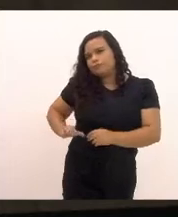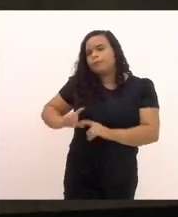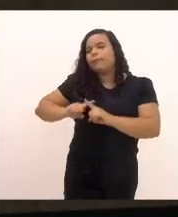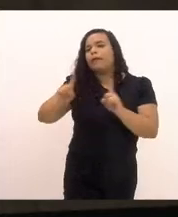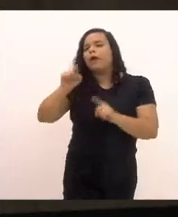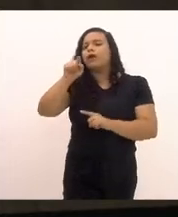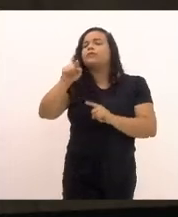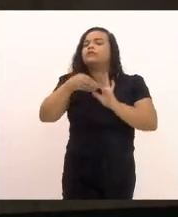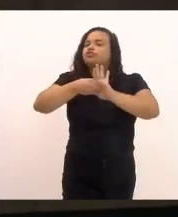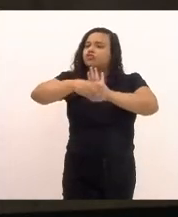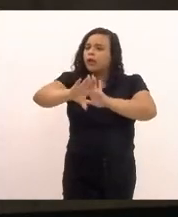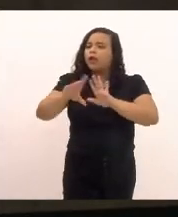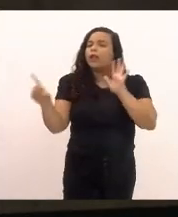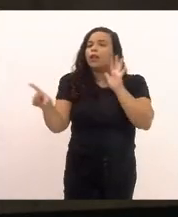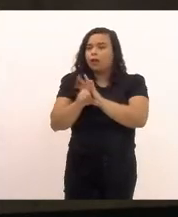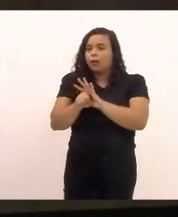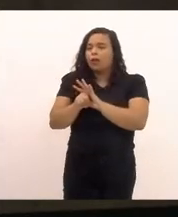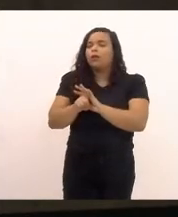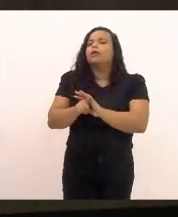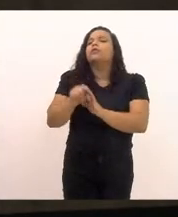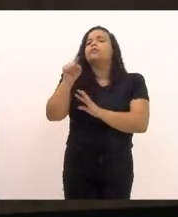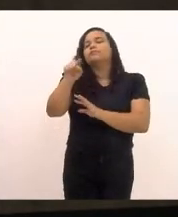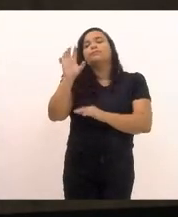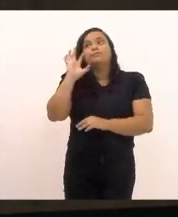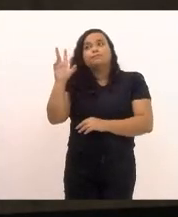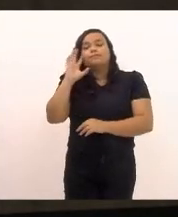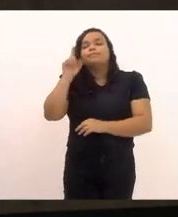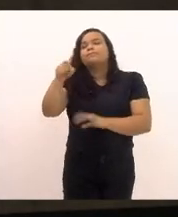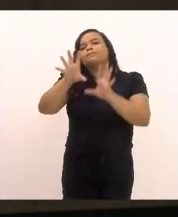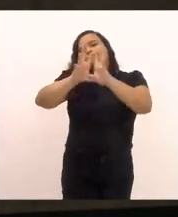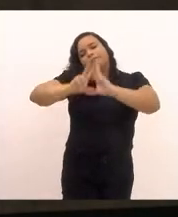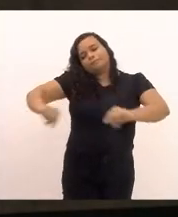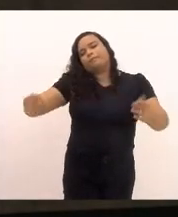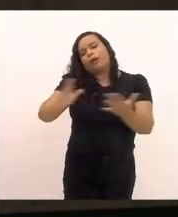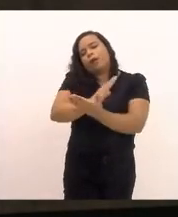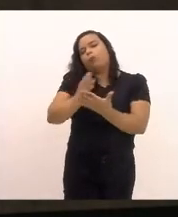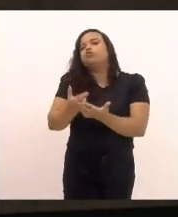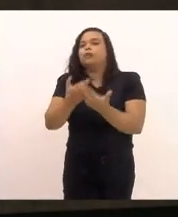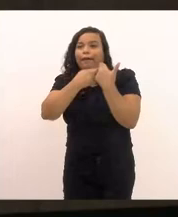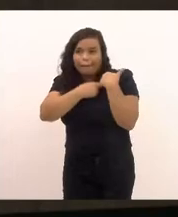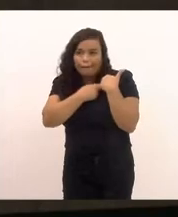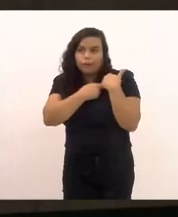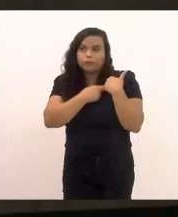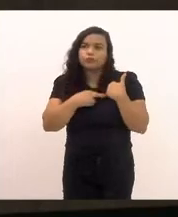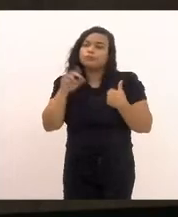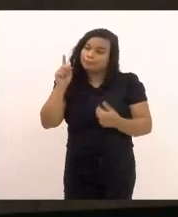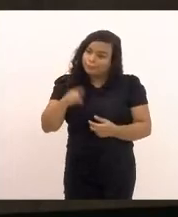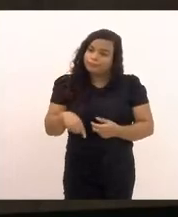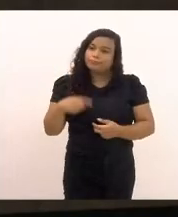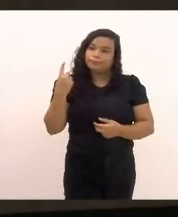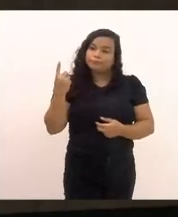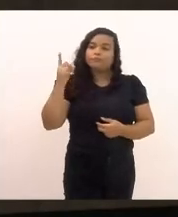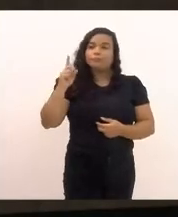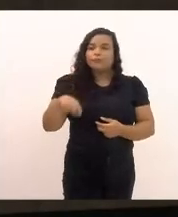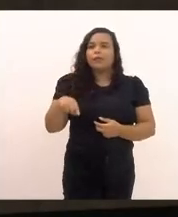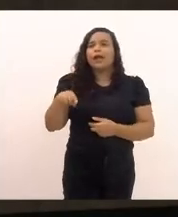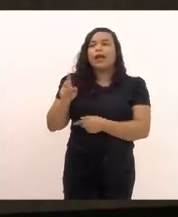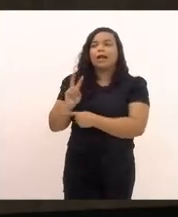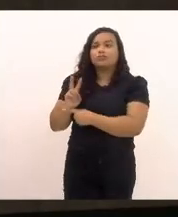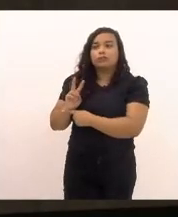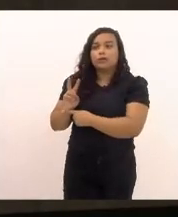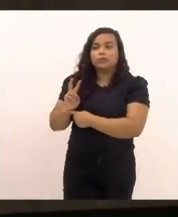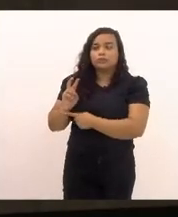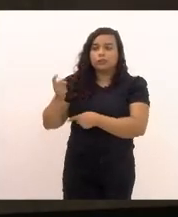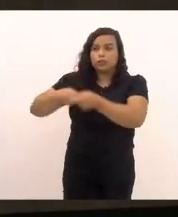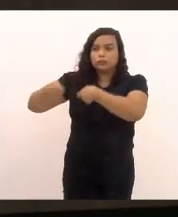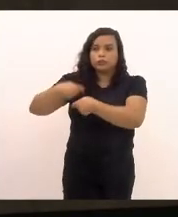indicação legislativa, ela prevê a extinção de alguns cargos, dentre eles o de agente administrativo e